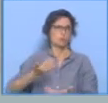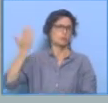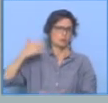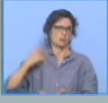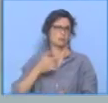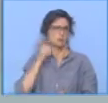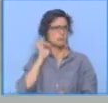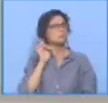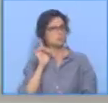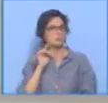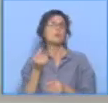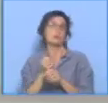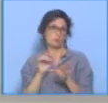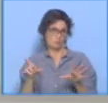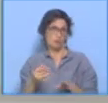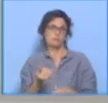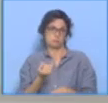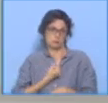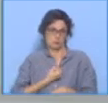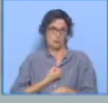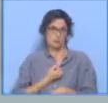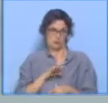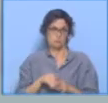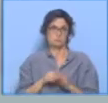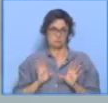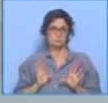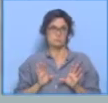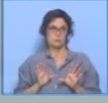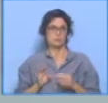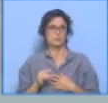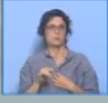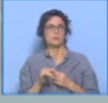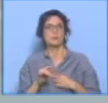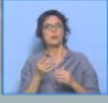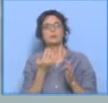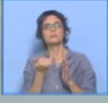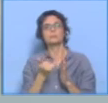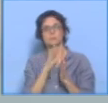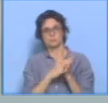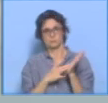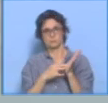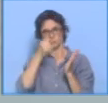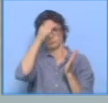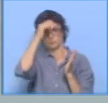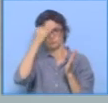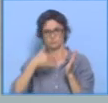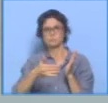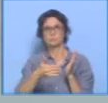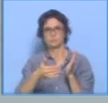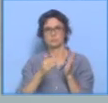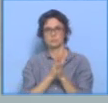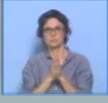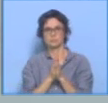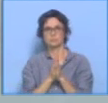fazia parte da identidade de cada israelita. Vamos, num minuto, também referir-nos à segunda leitura, que é lida nas missas deste domingo, é da